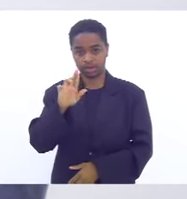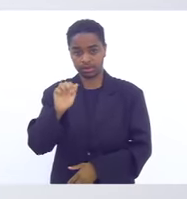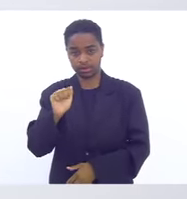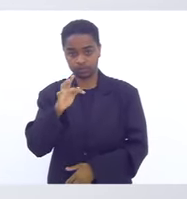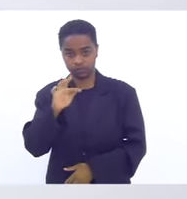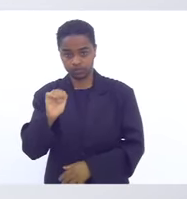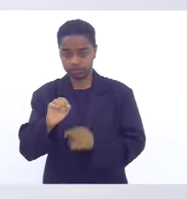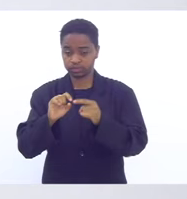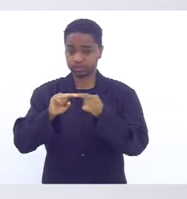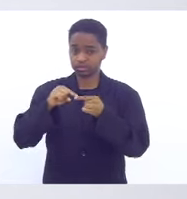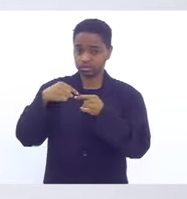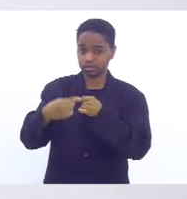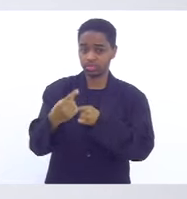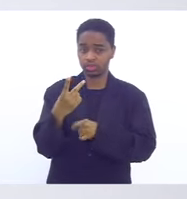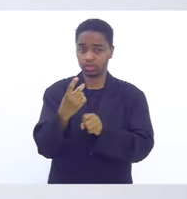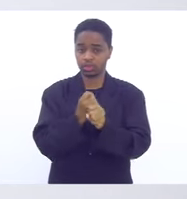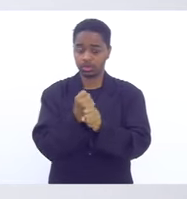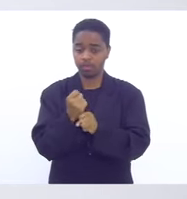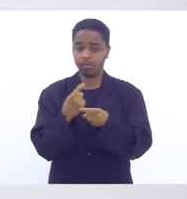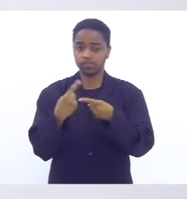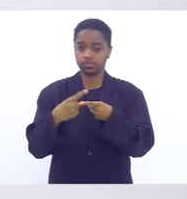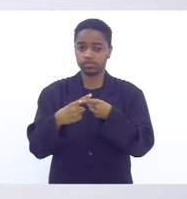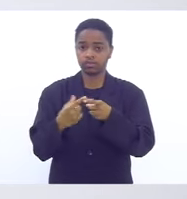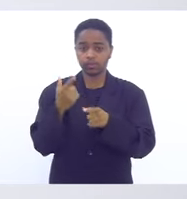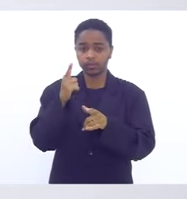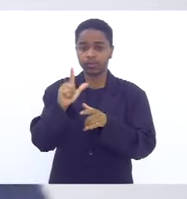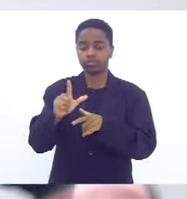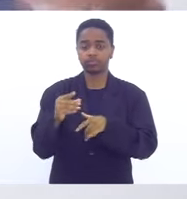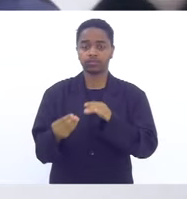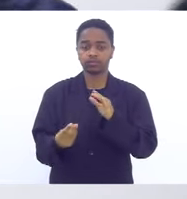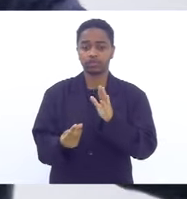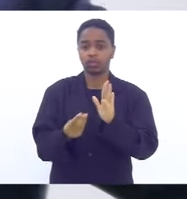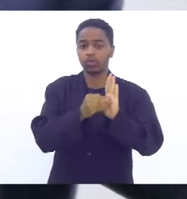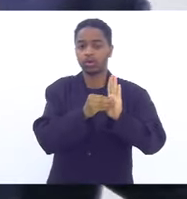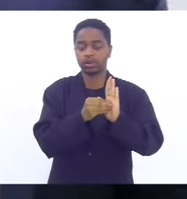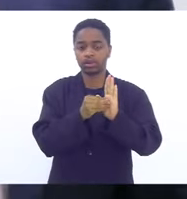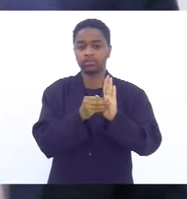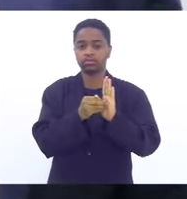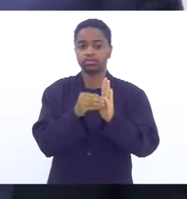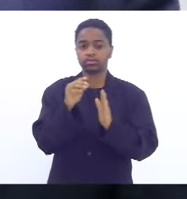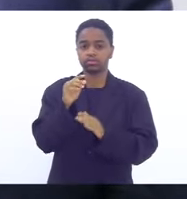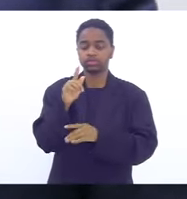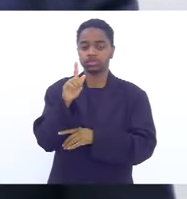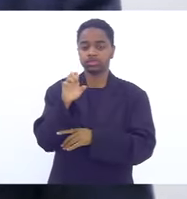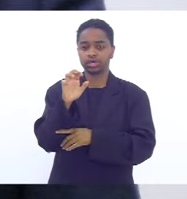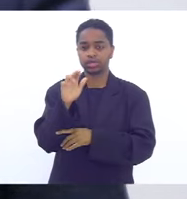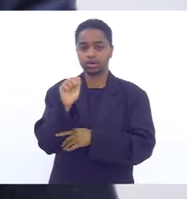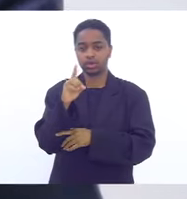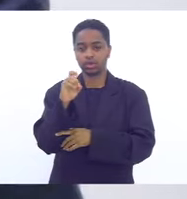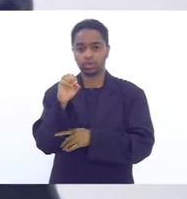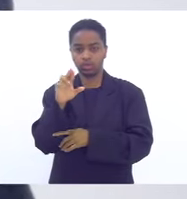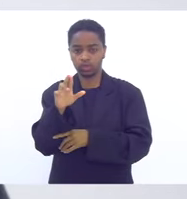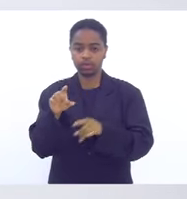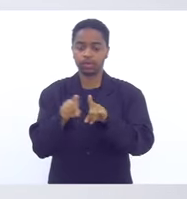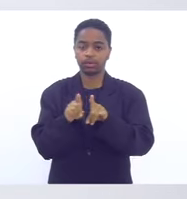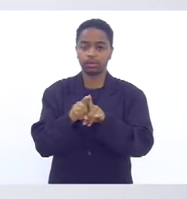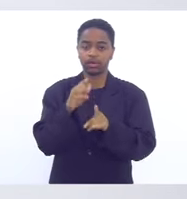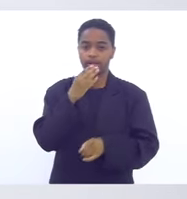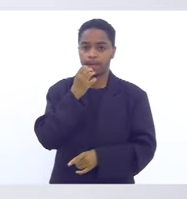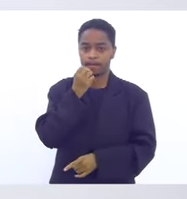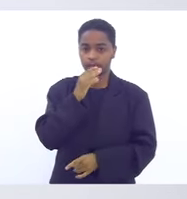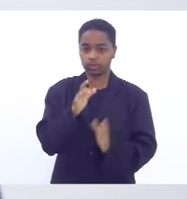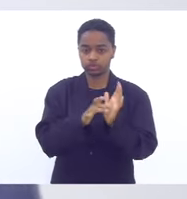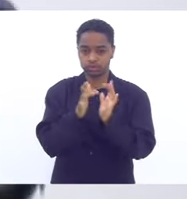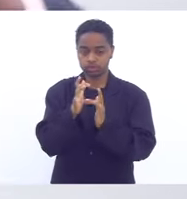2 anos, depois que conseguiu implantar ali um gerador. Como em Bom Jesus, do Itabapuana, também a rede hospitalar só funciona